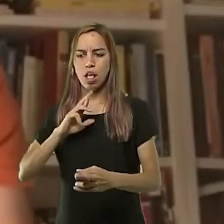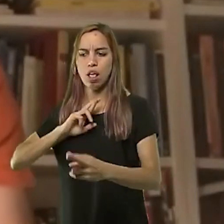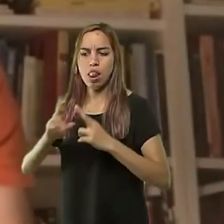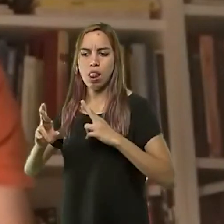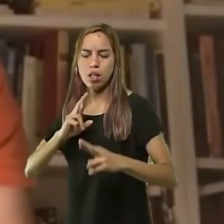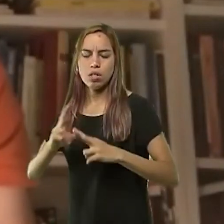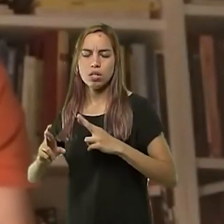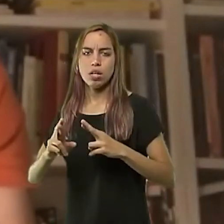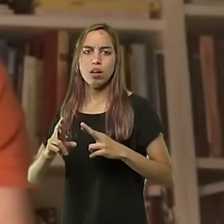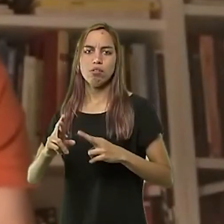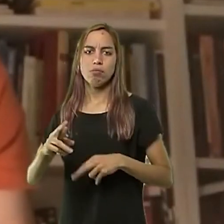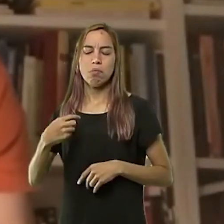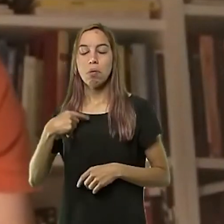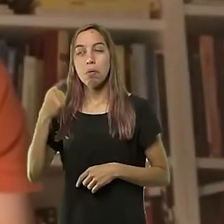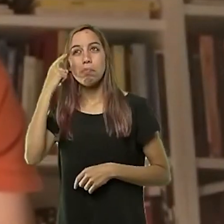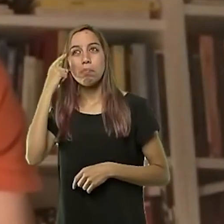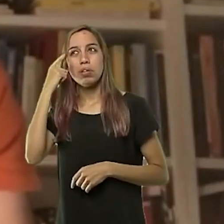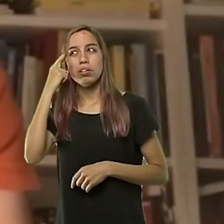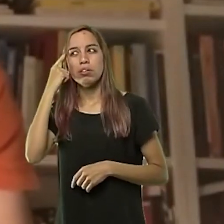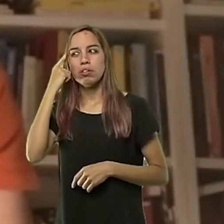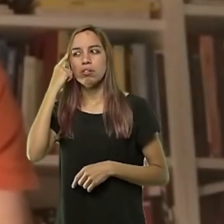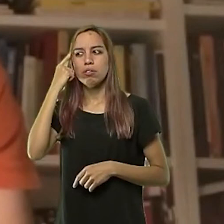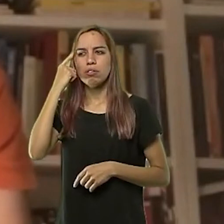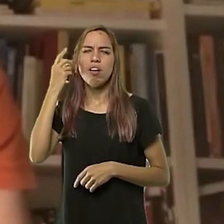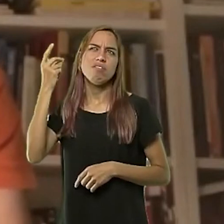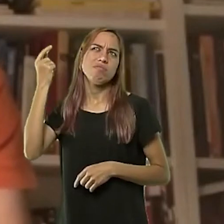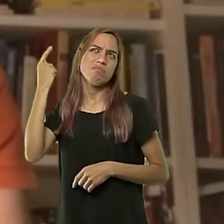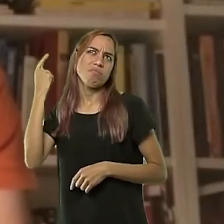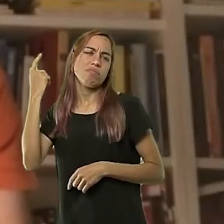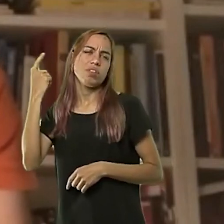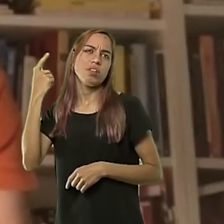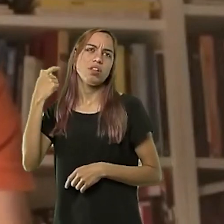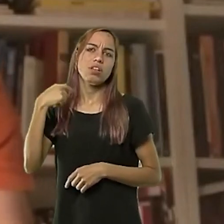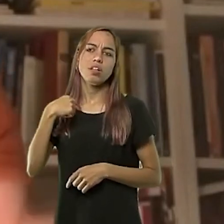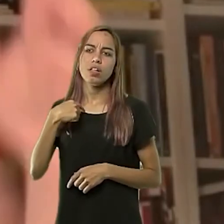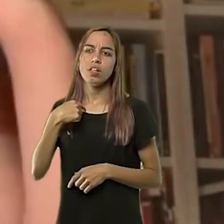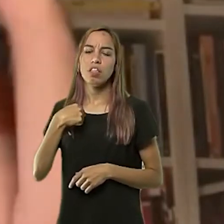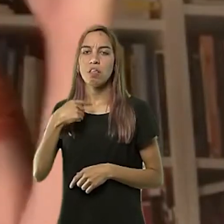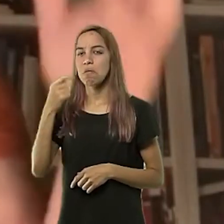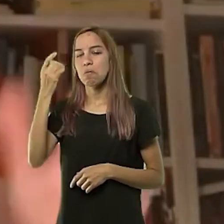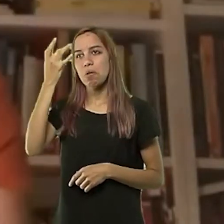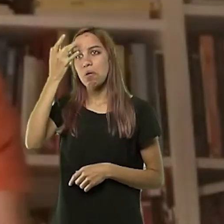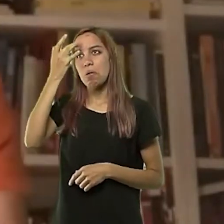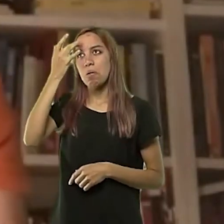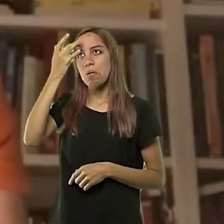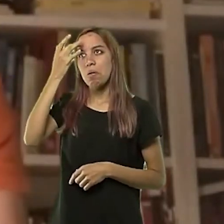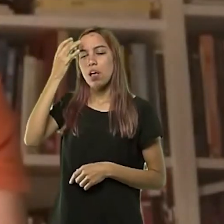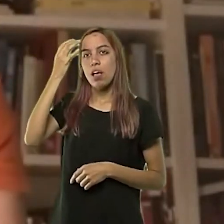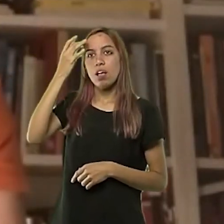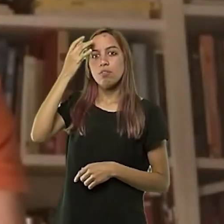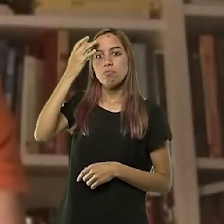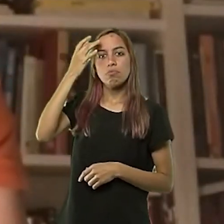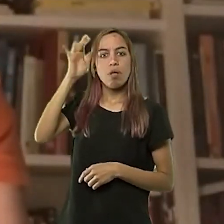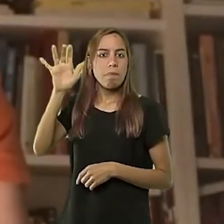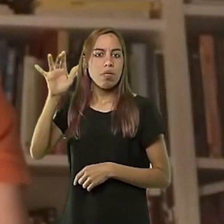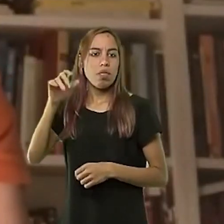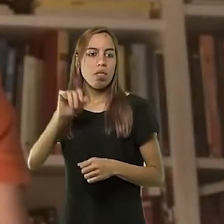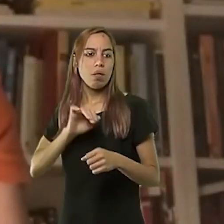etc. Eu disse que na altura que tinha poucas esperanças que isso acontecesse, ainda que houvesse muita gente